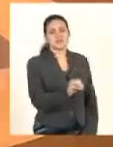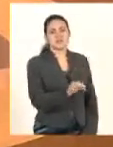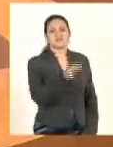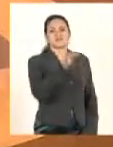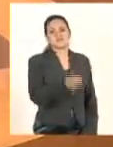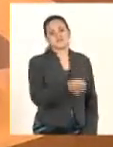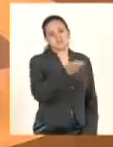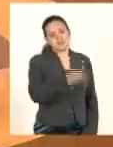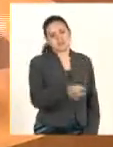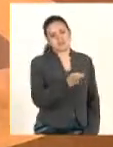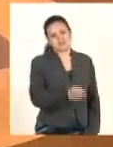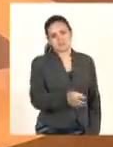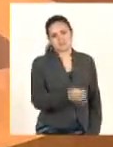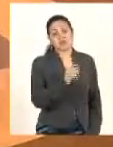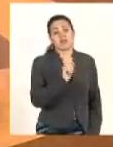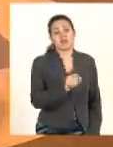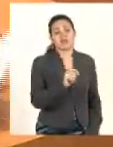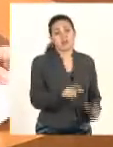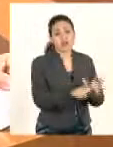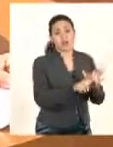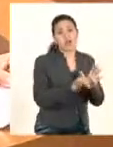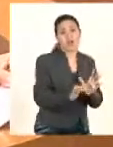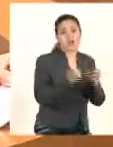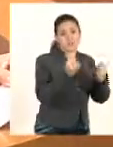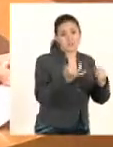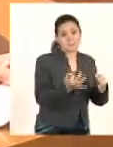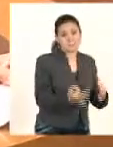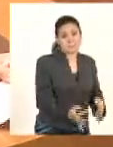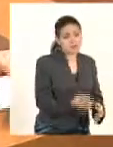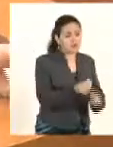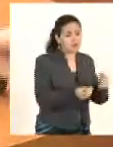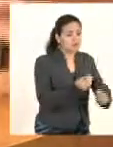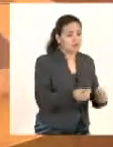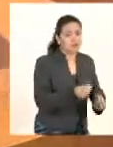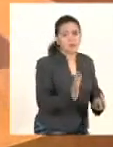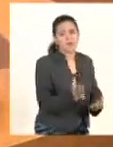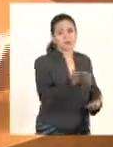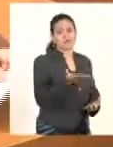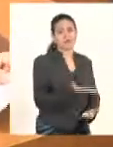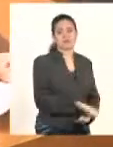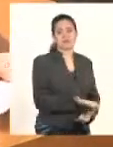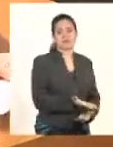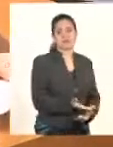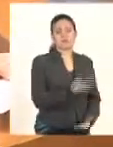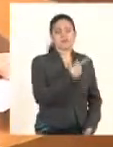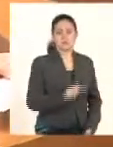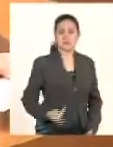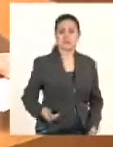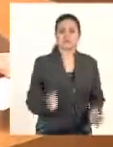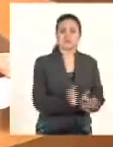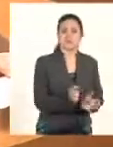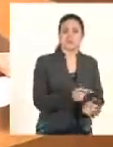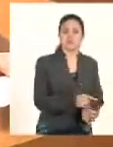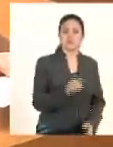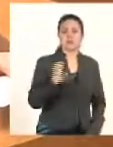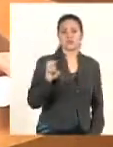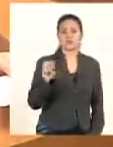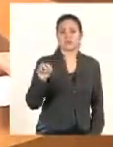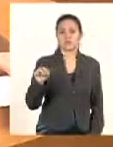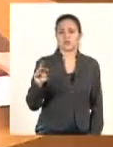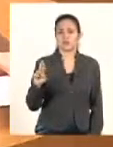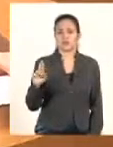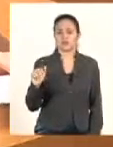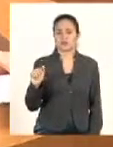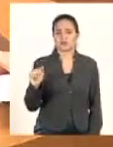critérios que a lei diz que tem que ser feito daquela forma. Ele traz um presidente da comissão que era da Embratur, que era